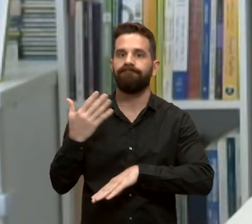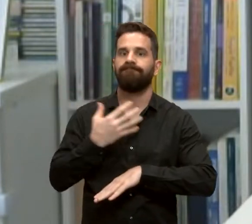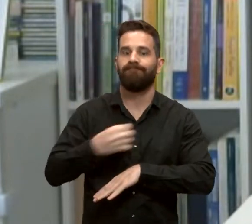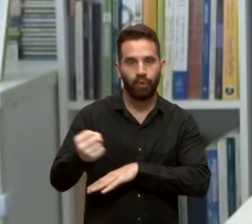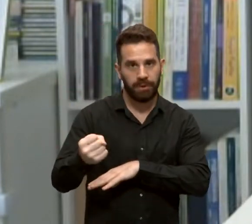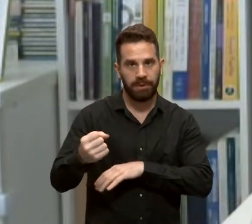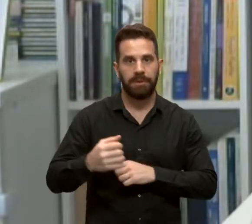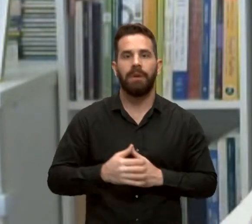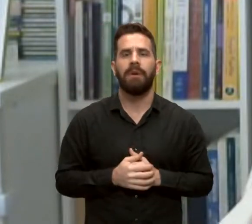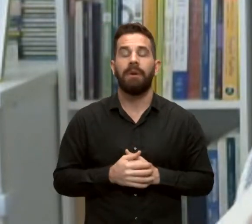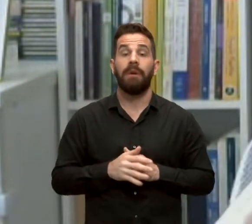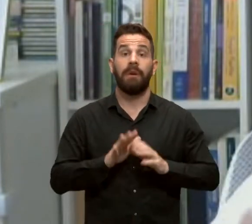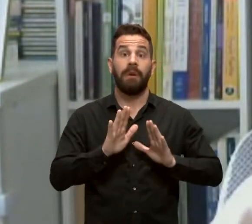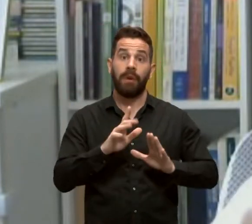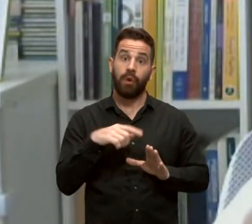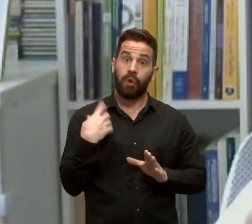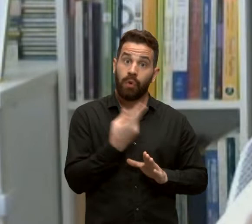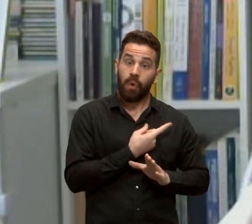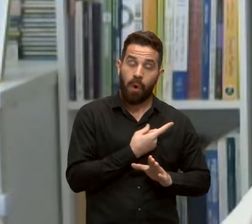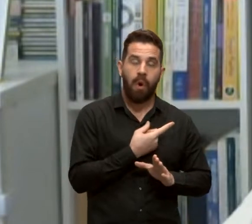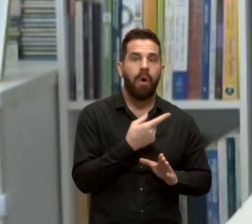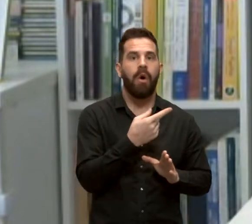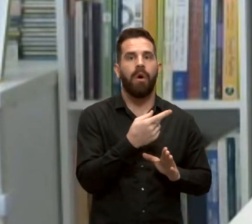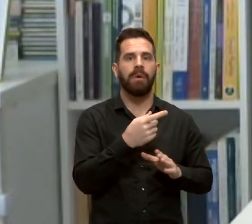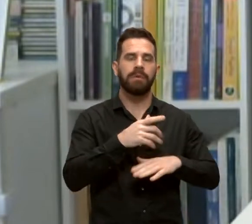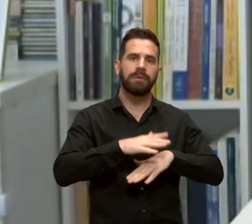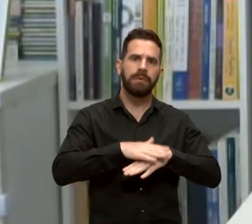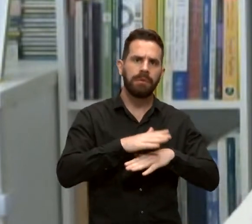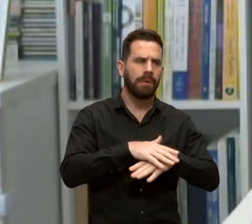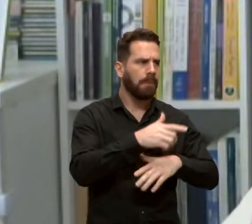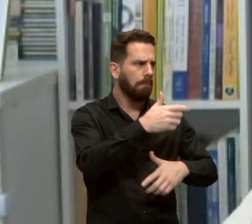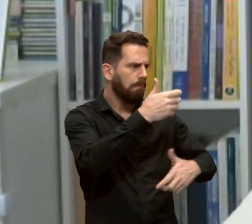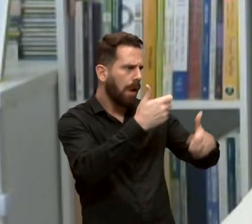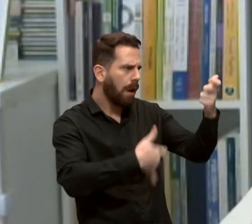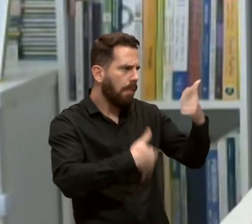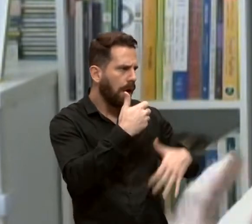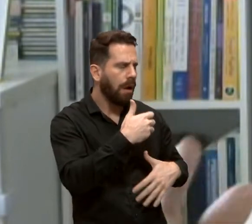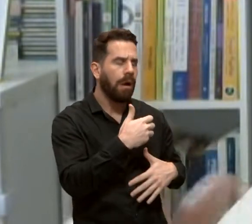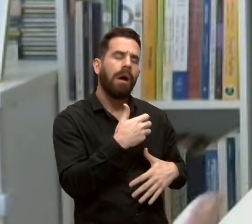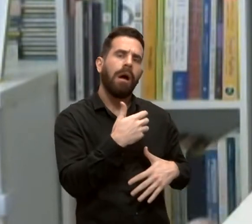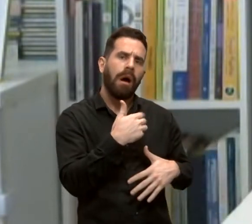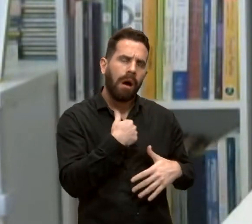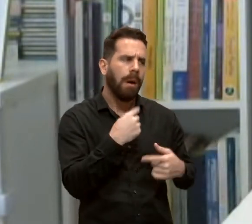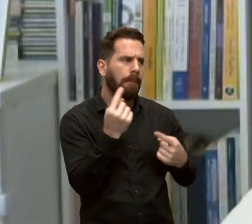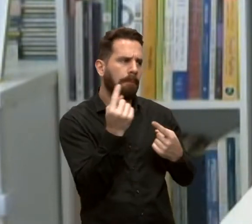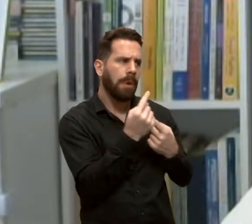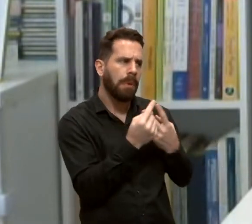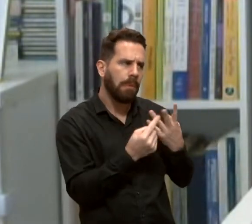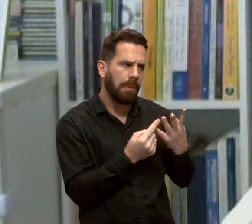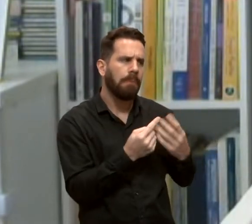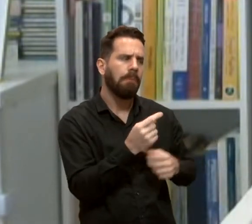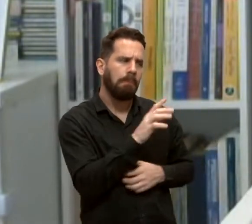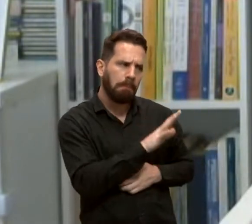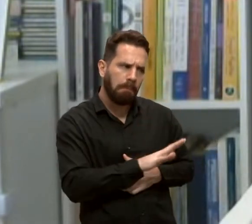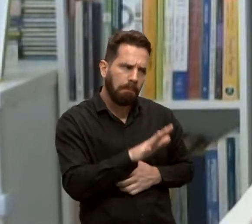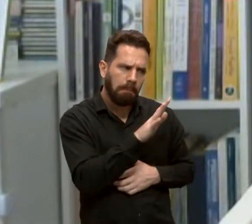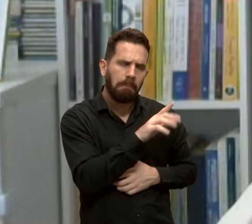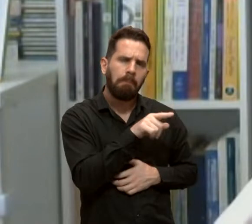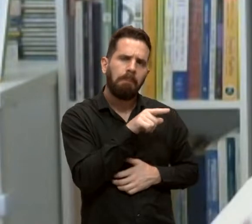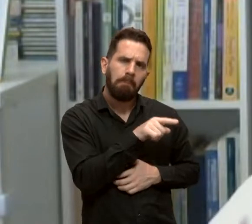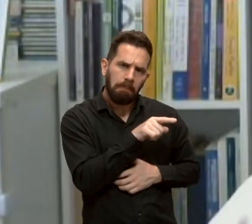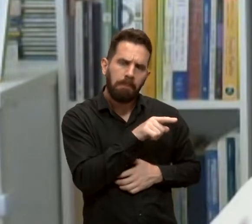informados sobre o assunto, nós, então, ficamos, digamos assim, habilitados, digamos assim, mas nós